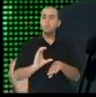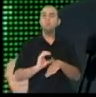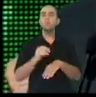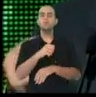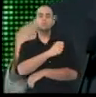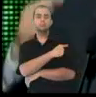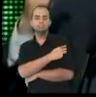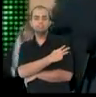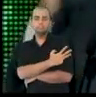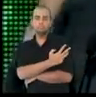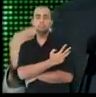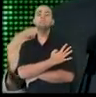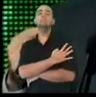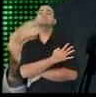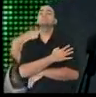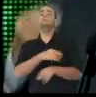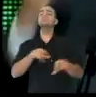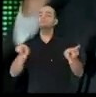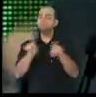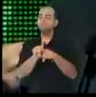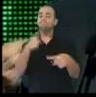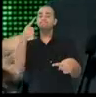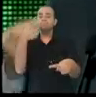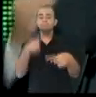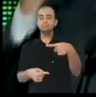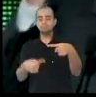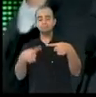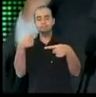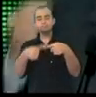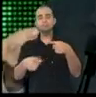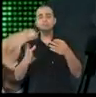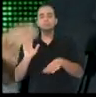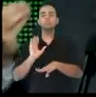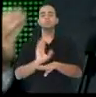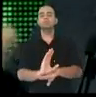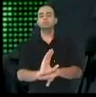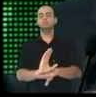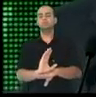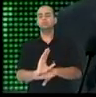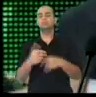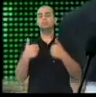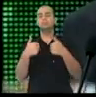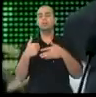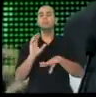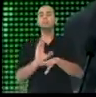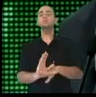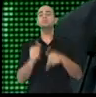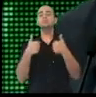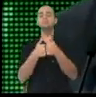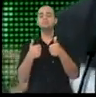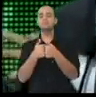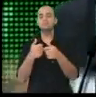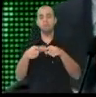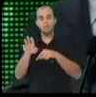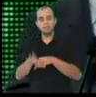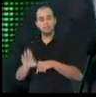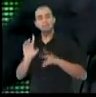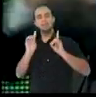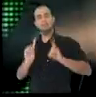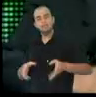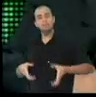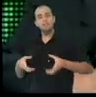Mais ainda, cortou o ajuda em transporte para que as crianças que têm deficiência, que são da